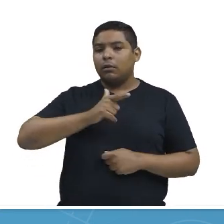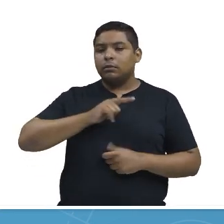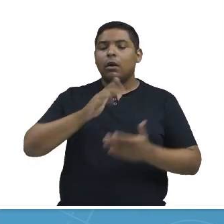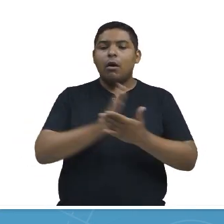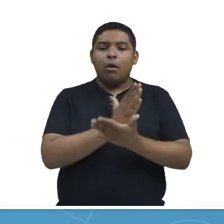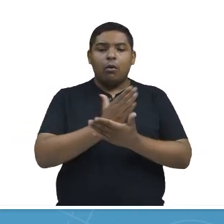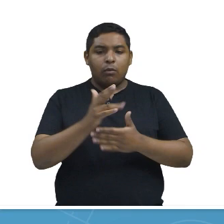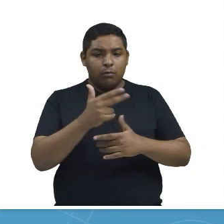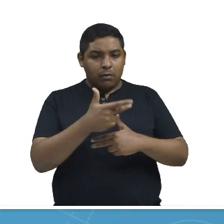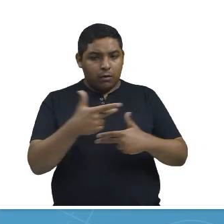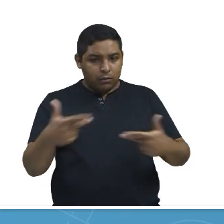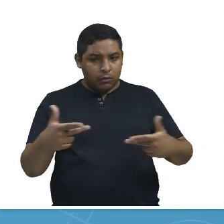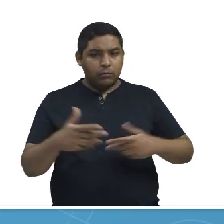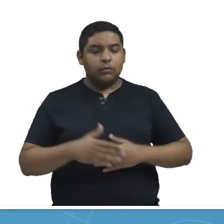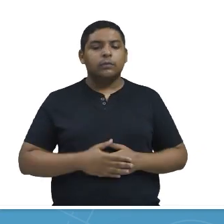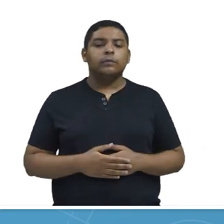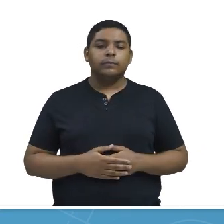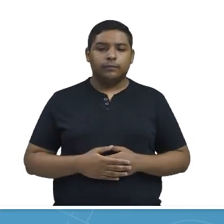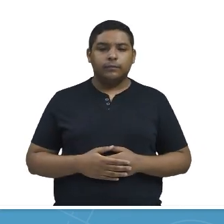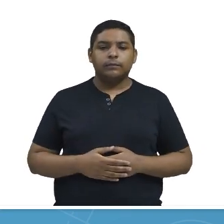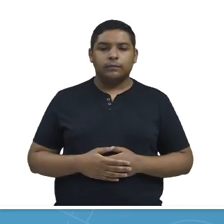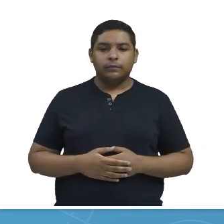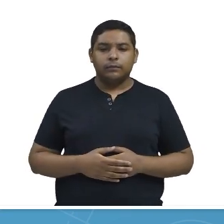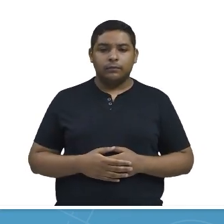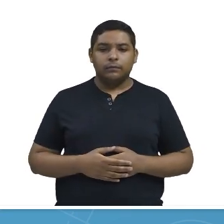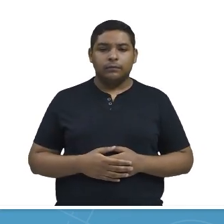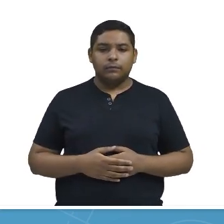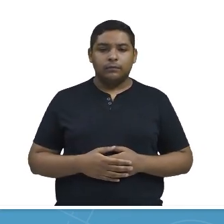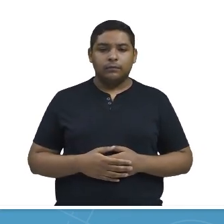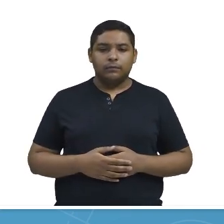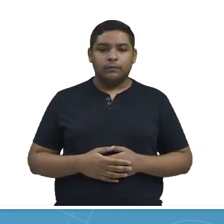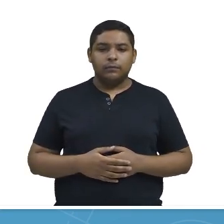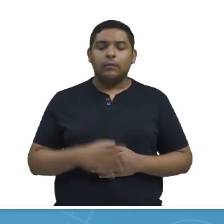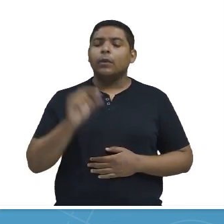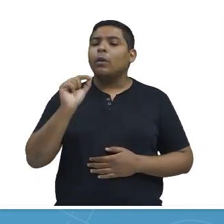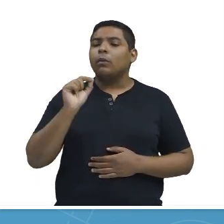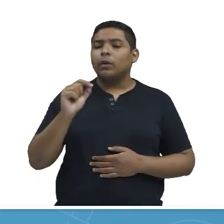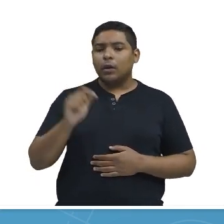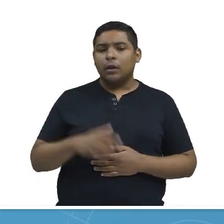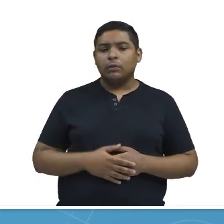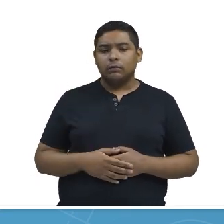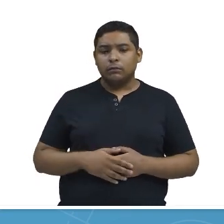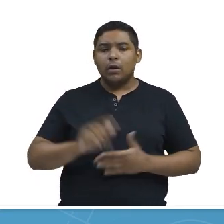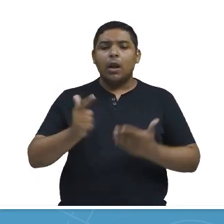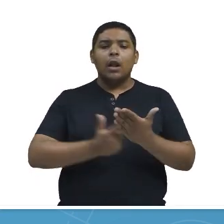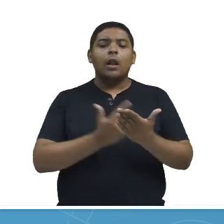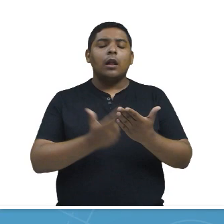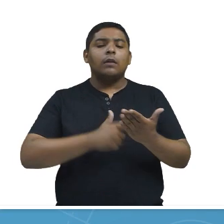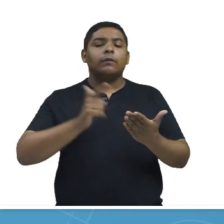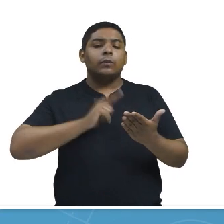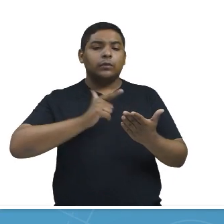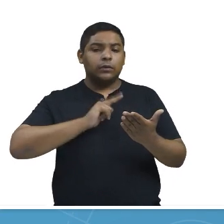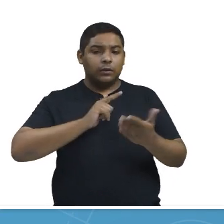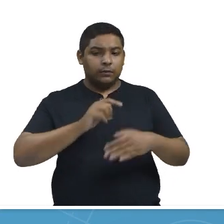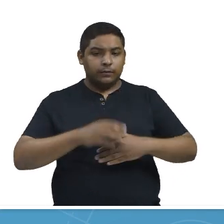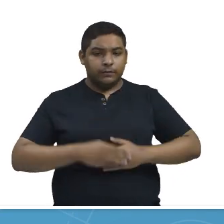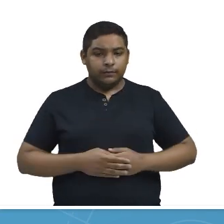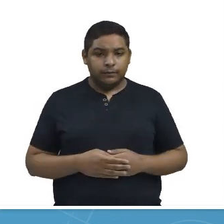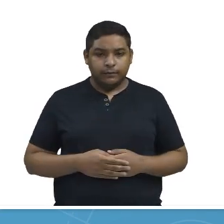indicando isso. Ele indica a posse. O que esse livro tem? Vamos ver aí na sequência da frase. Book